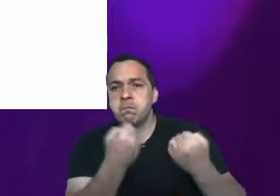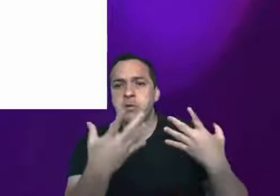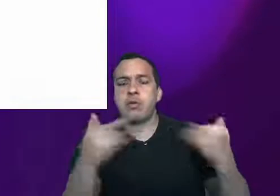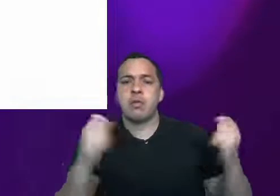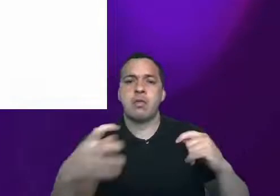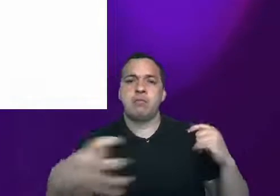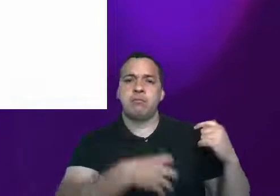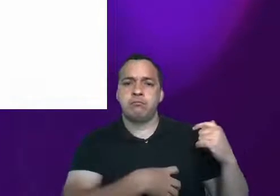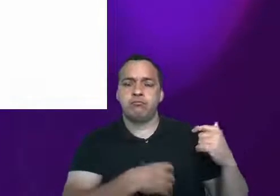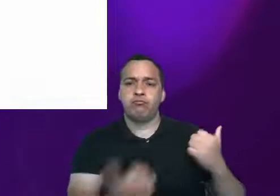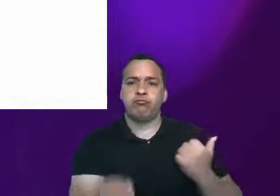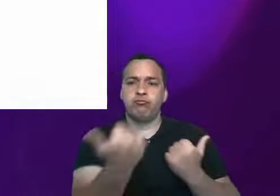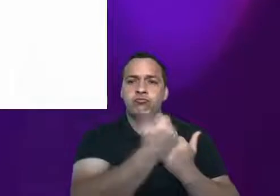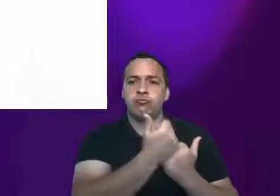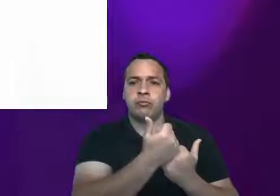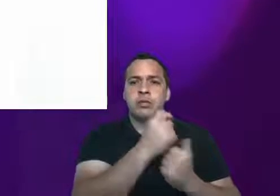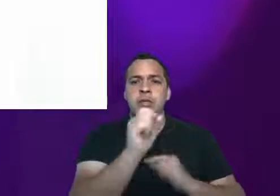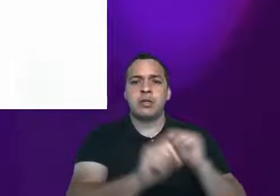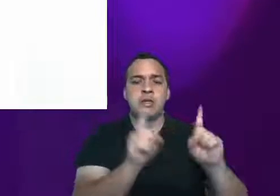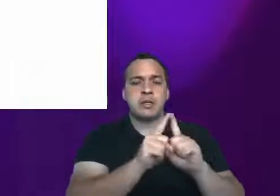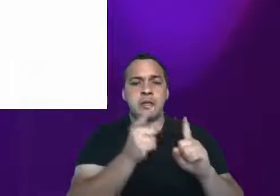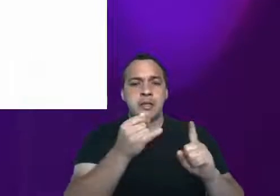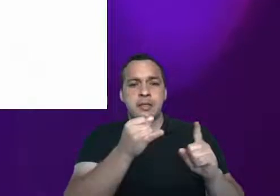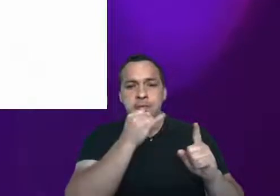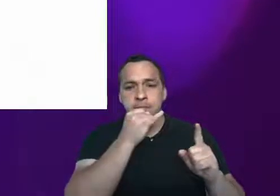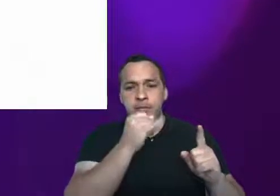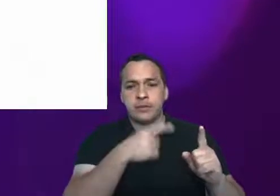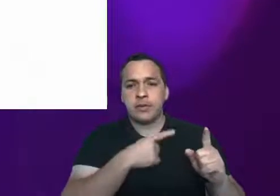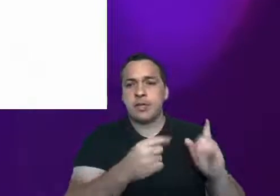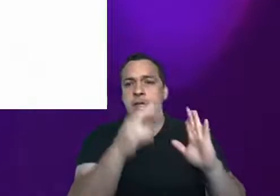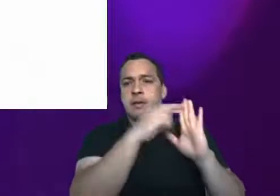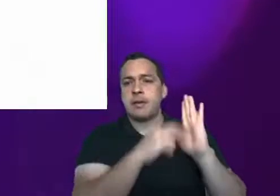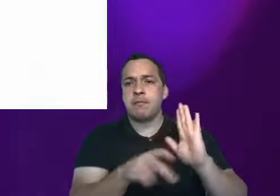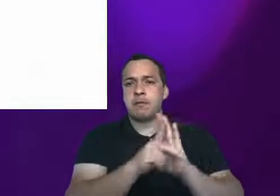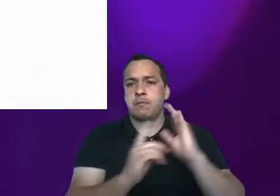transplante, ele adquirindo o critério de Milão.